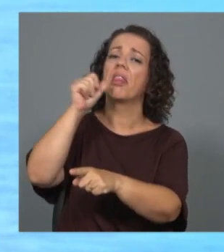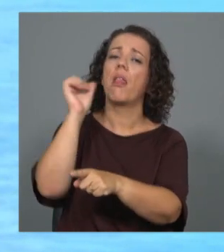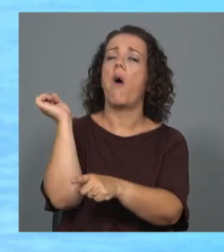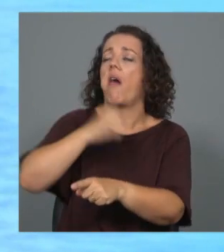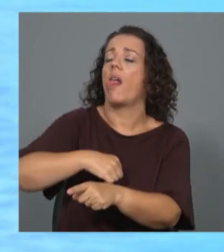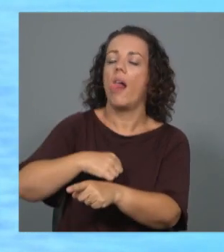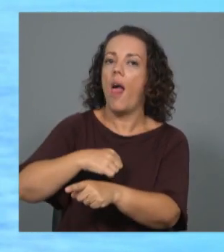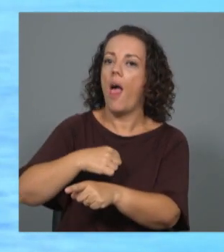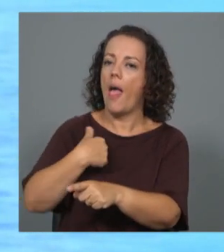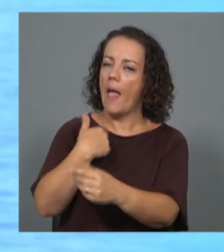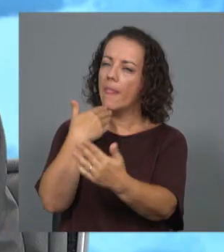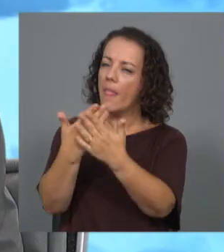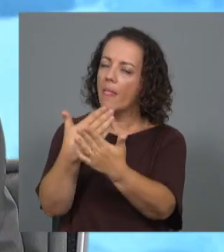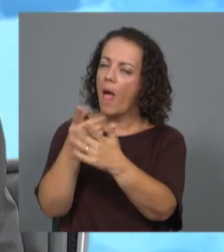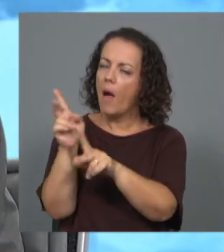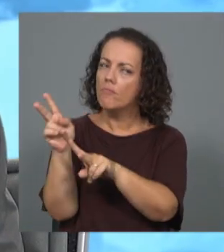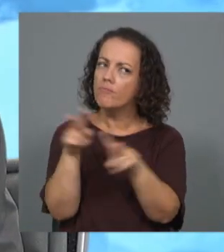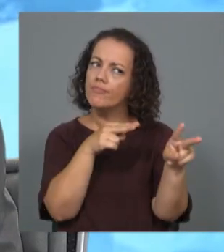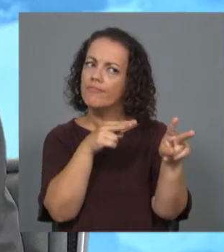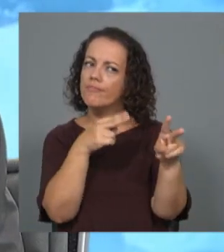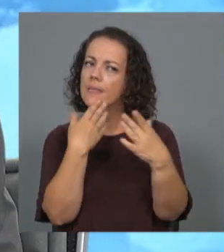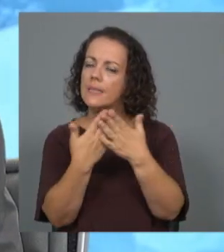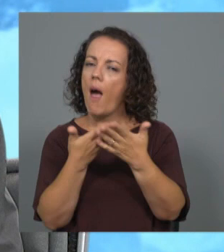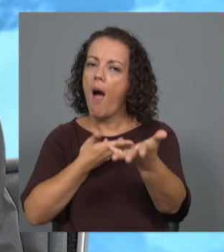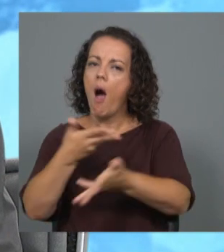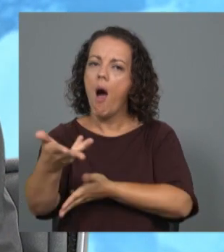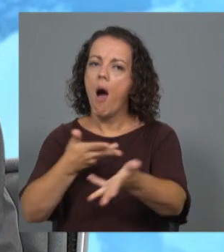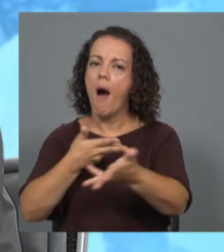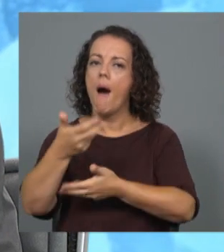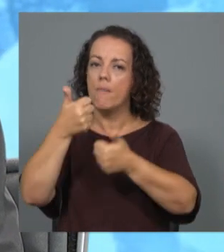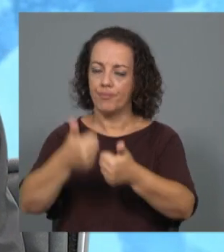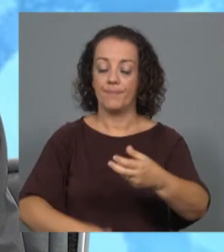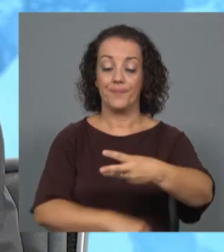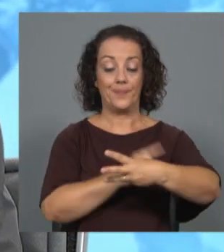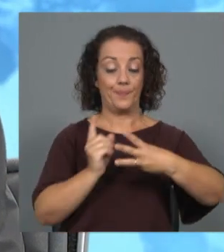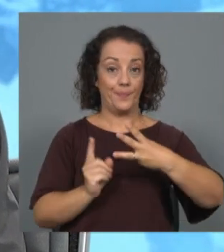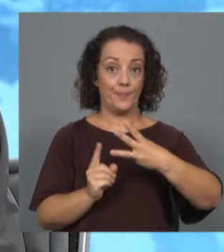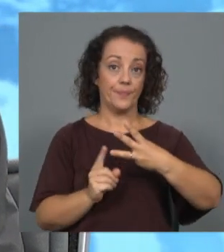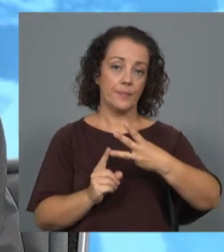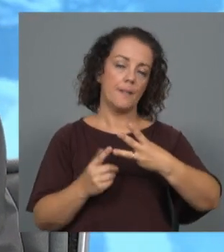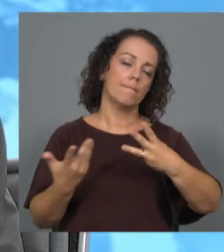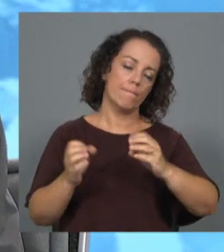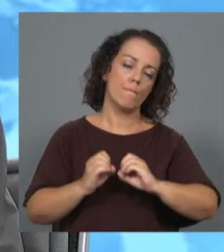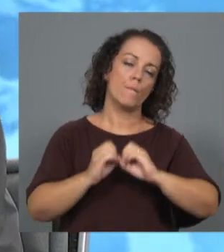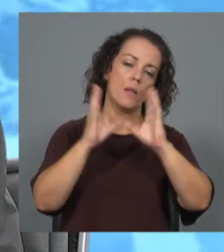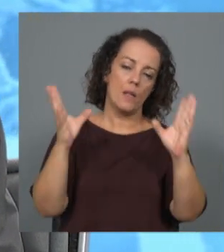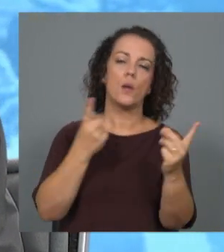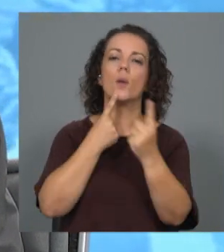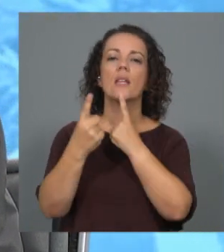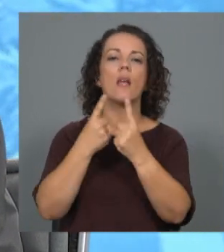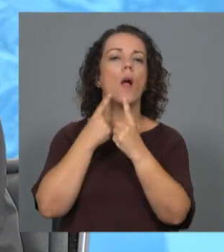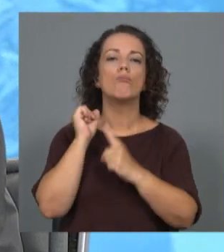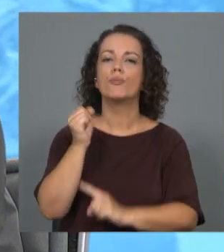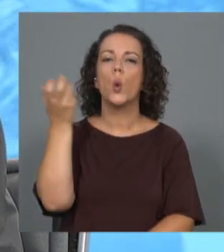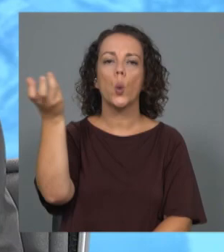alimentemos mutuamente. E o terceiro portal é naturalmente o diálogo com a cultura,